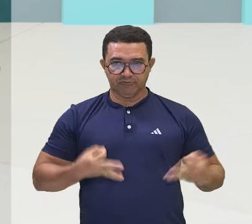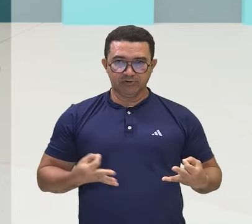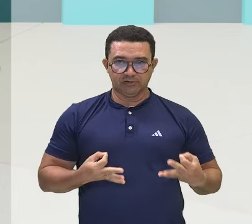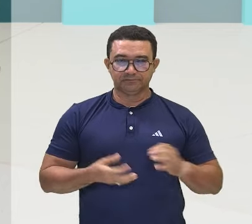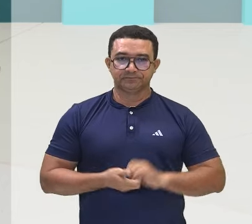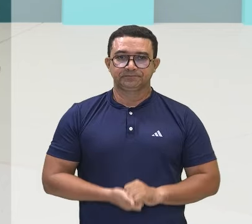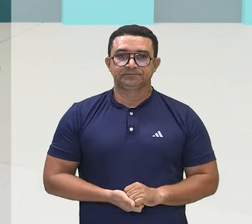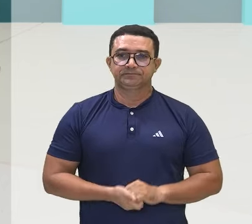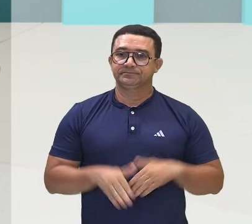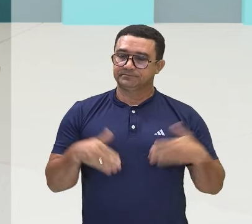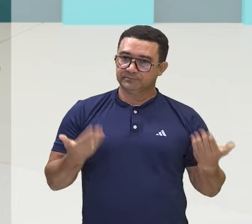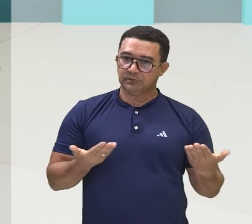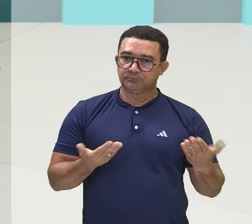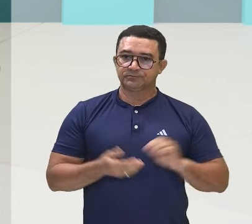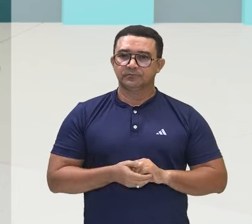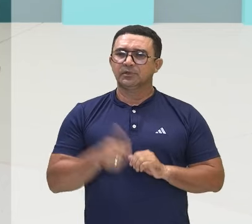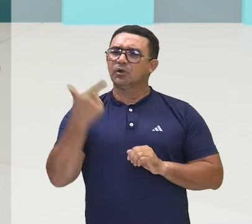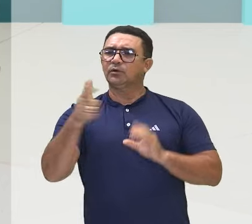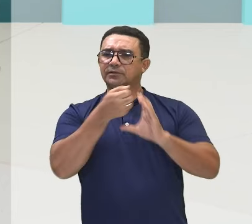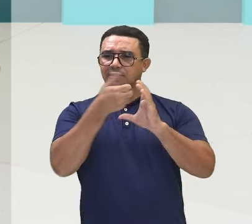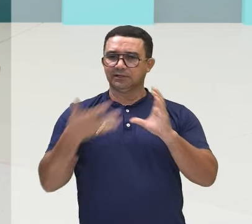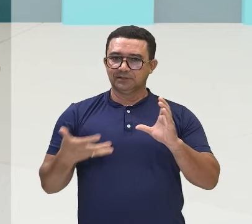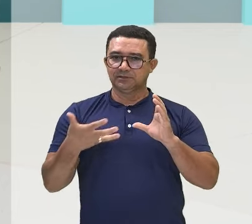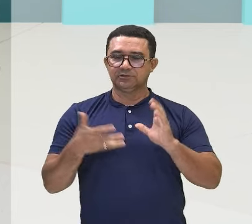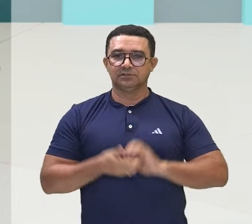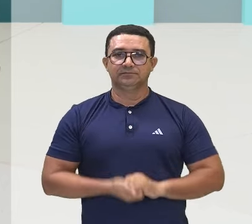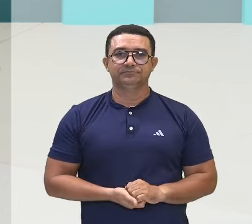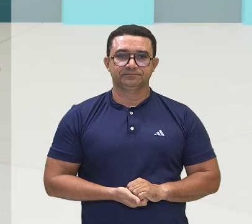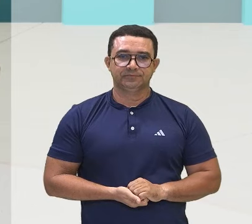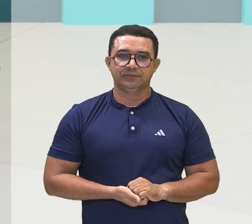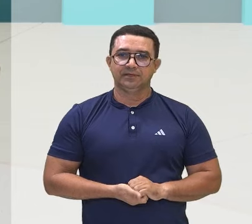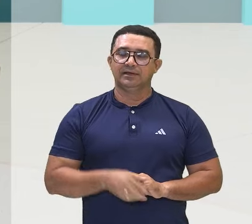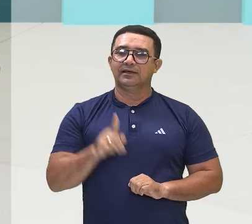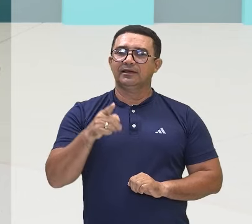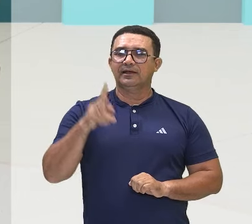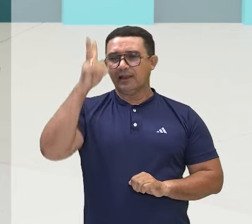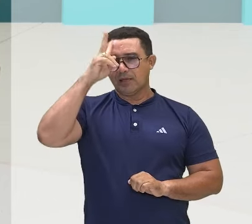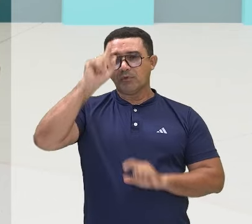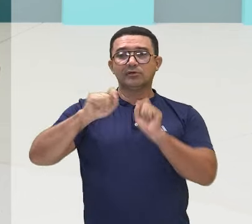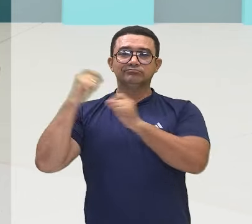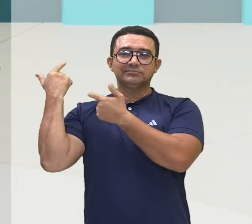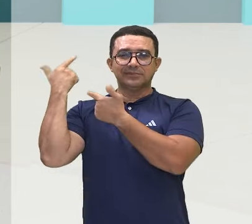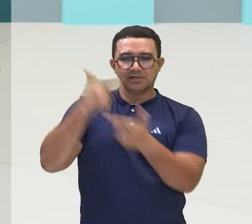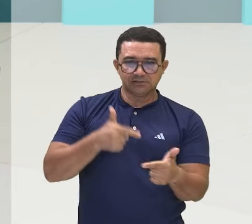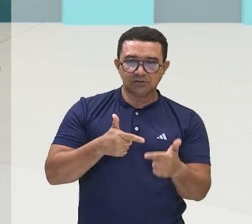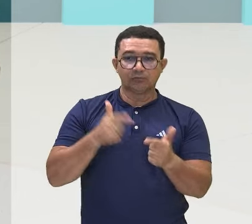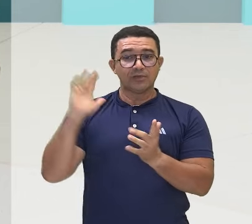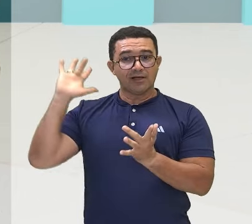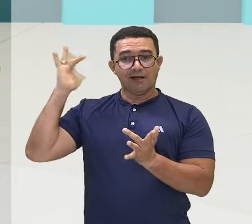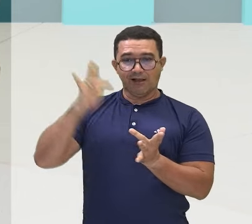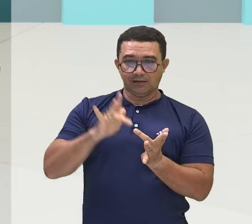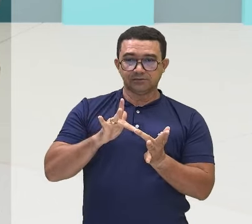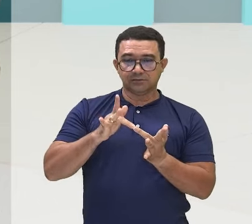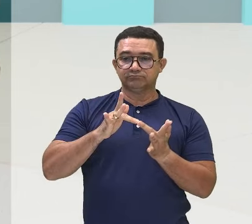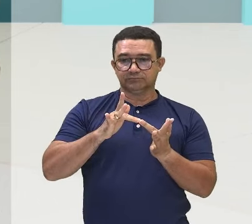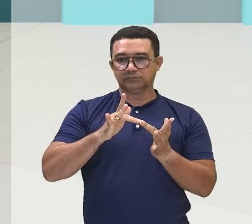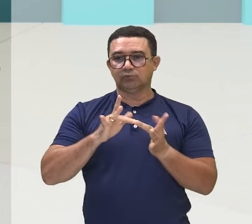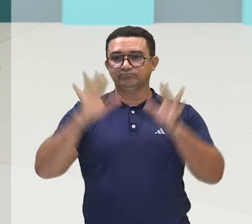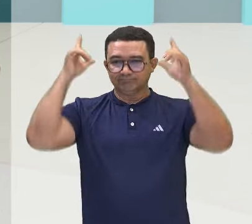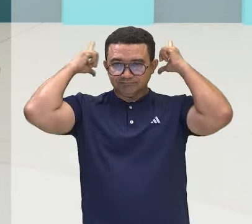próxima característica aí, que é a retomada da tradição clássica greco-romana, como eu já havia falado. Então eu quero que